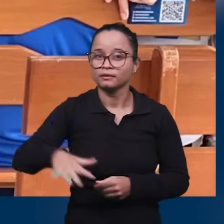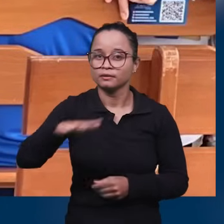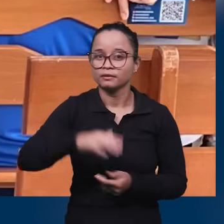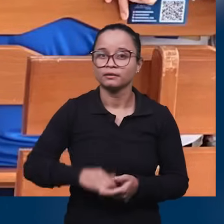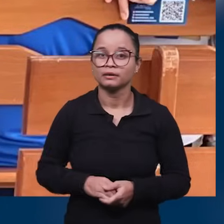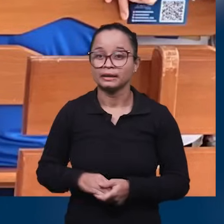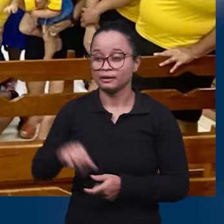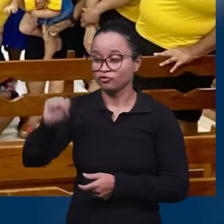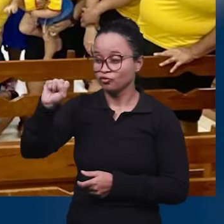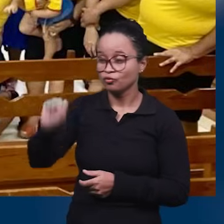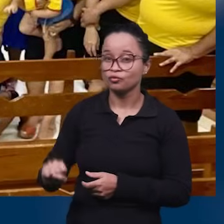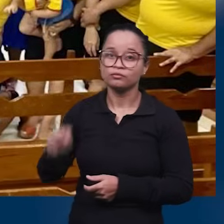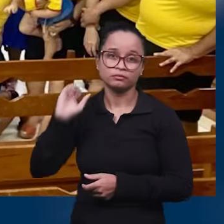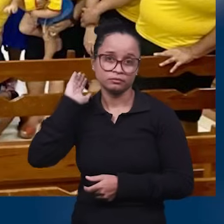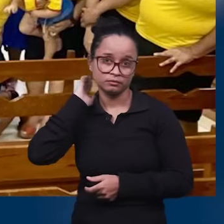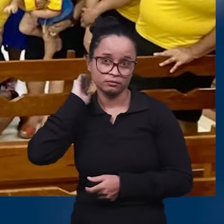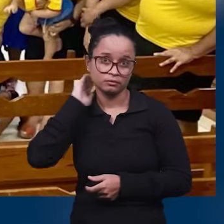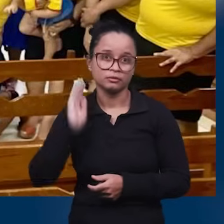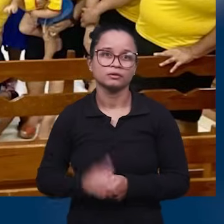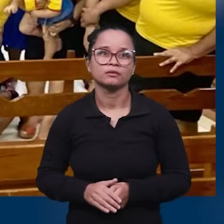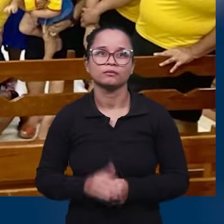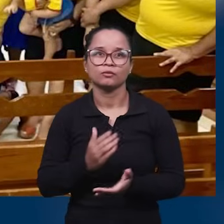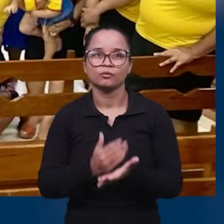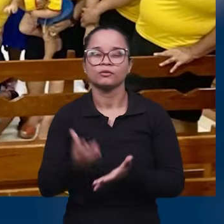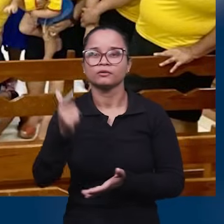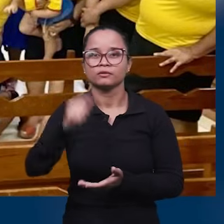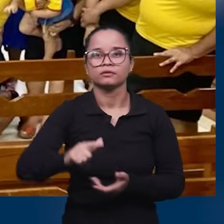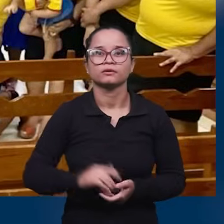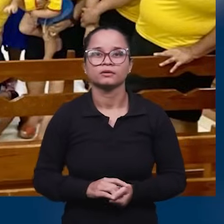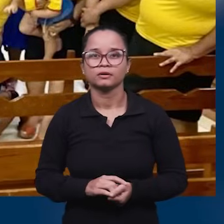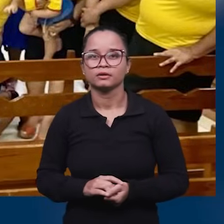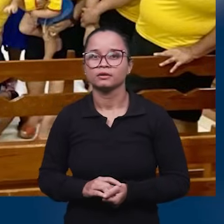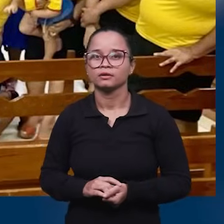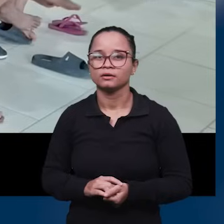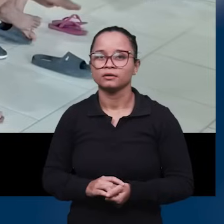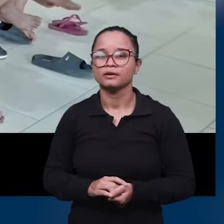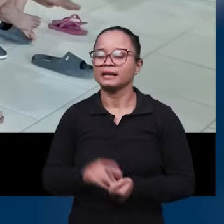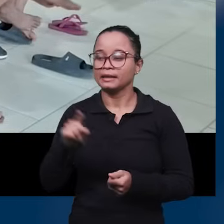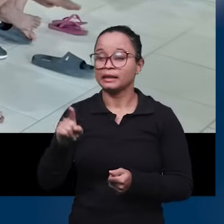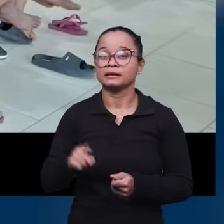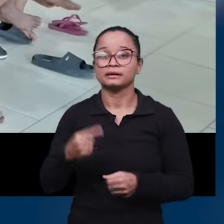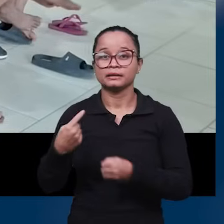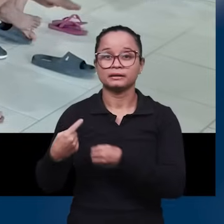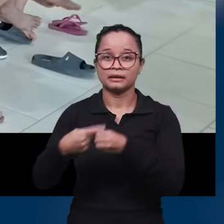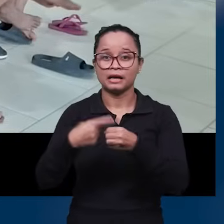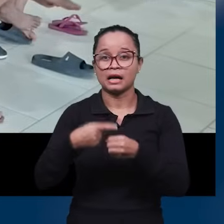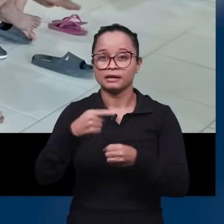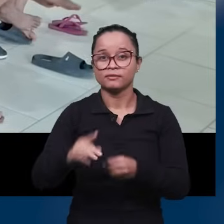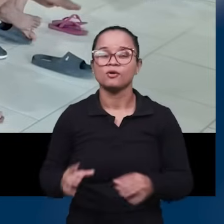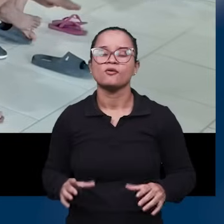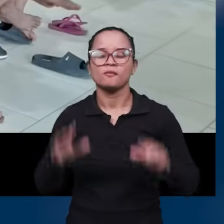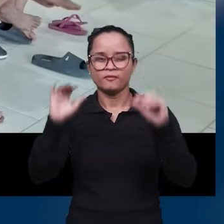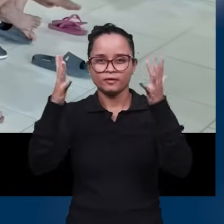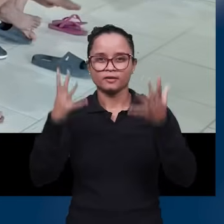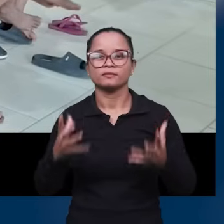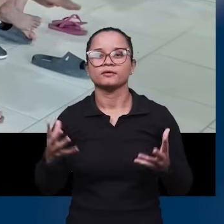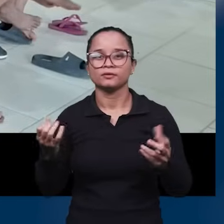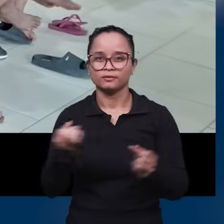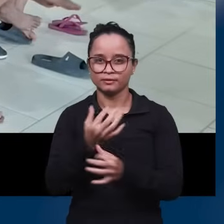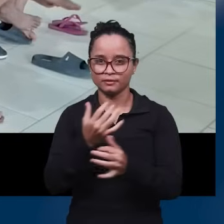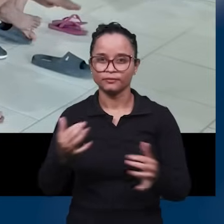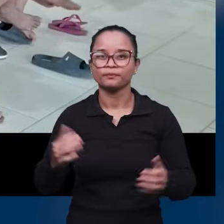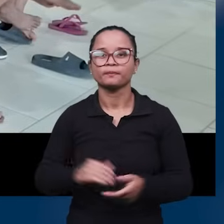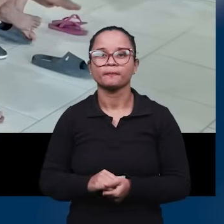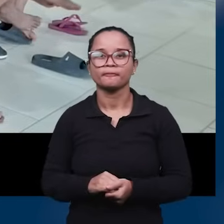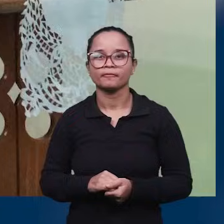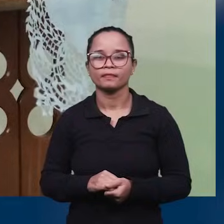glorificado. Vamos agora ali para Uruará, e que festa maravilhosa, onde todos ali participaram e se envolveram grandemente, o